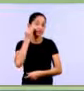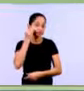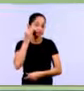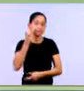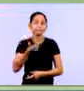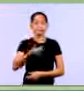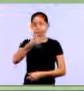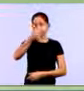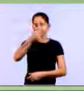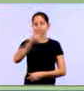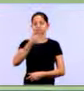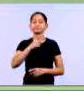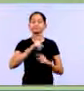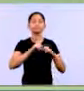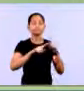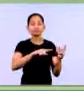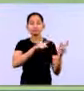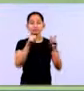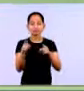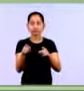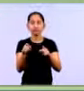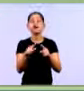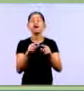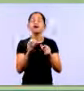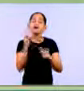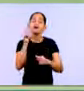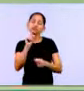gerador, vai determinar qual que é a